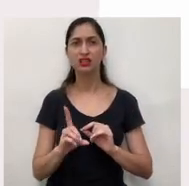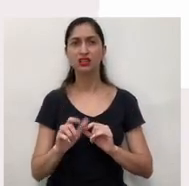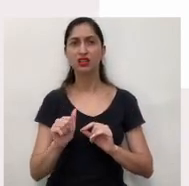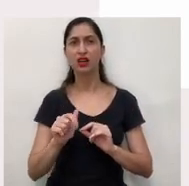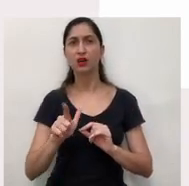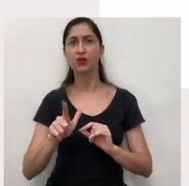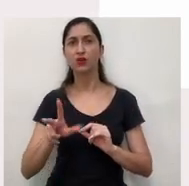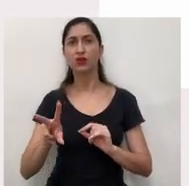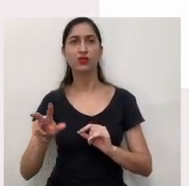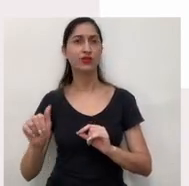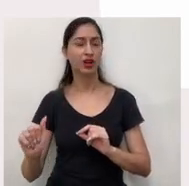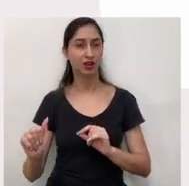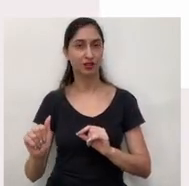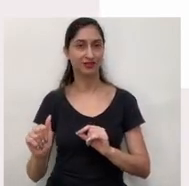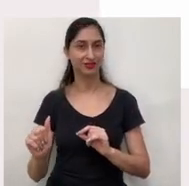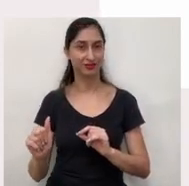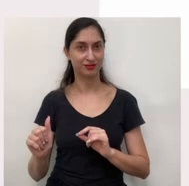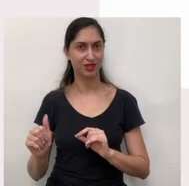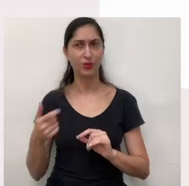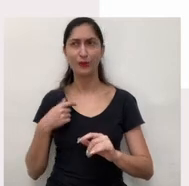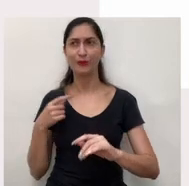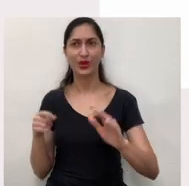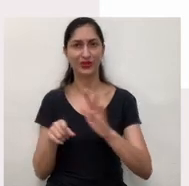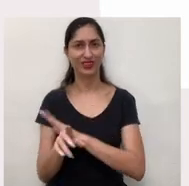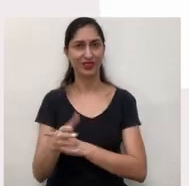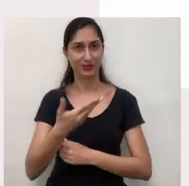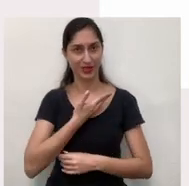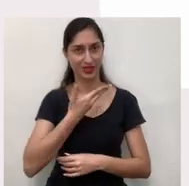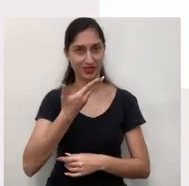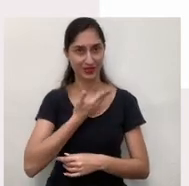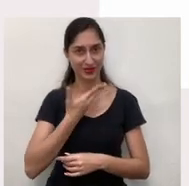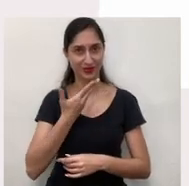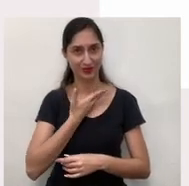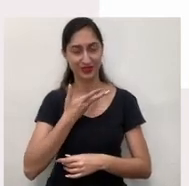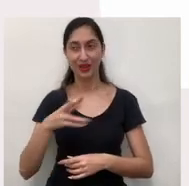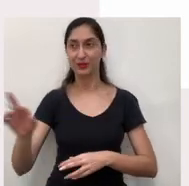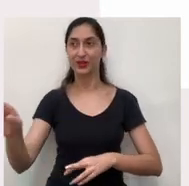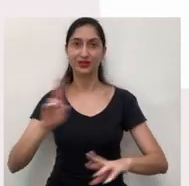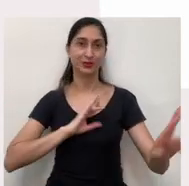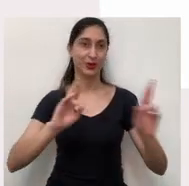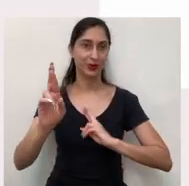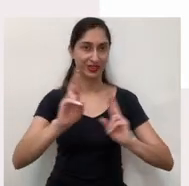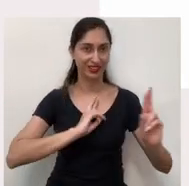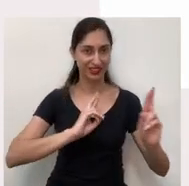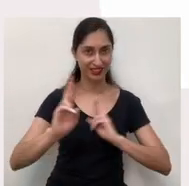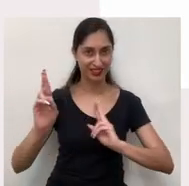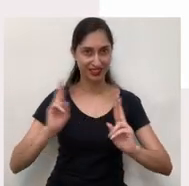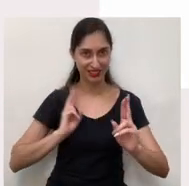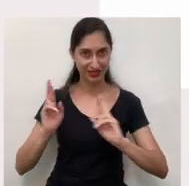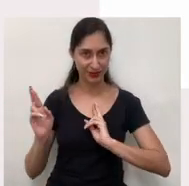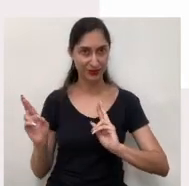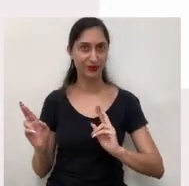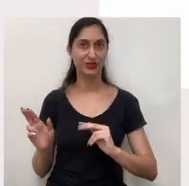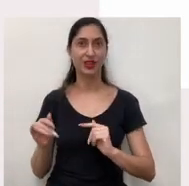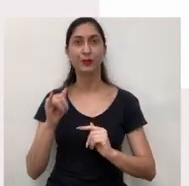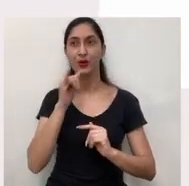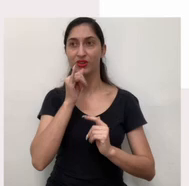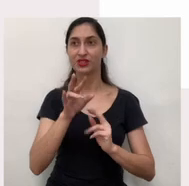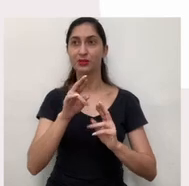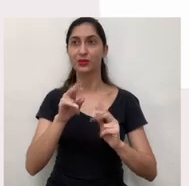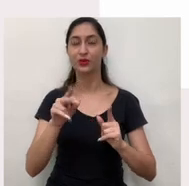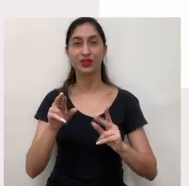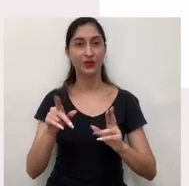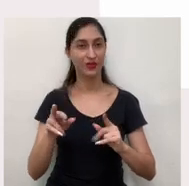Dalva. Então, tem esse movimento, assim, né, de, às vezes, você não ir atrás